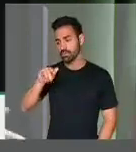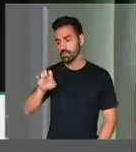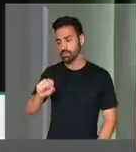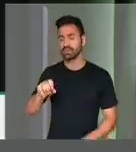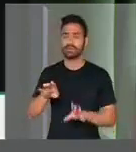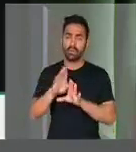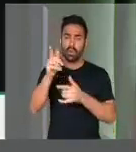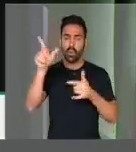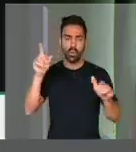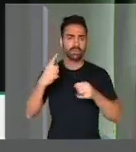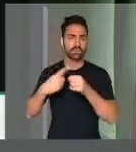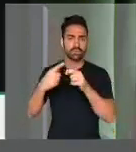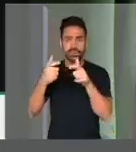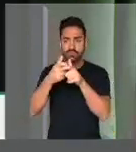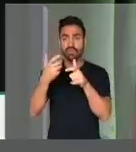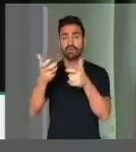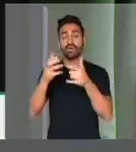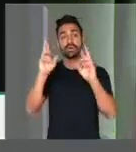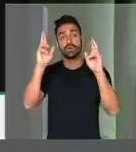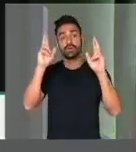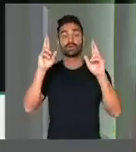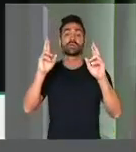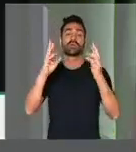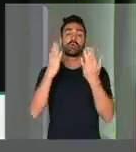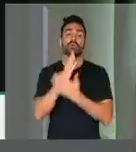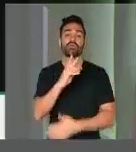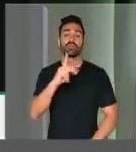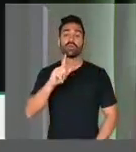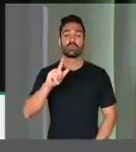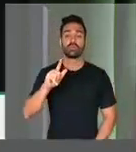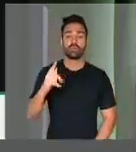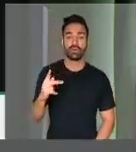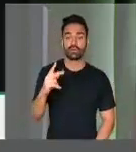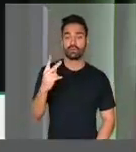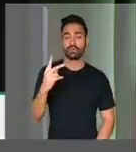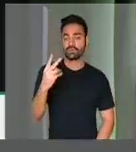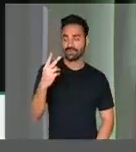anseiam por essa aprovação do PLP 137/2015. Muito obrigado, senhor presidente.